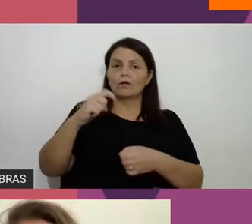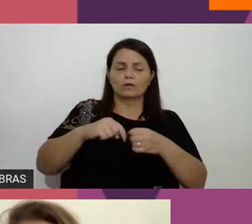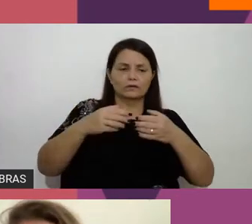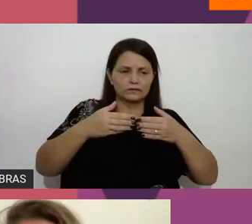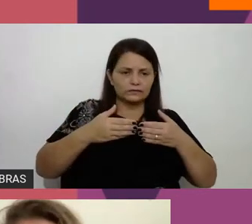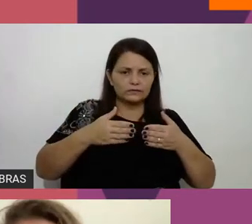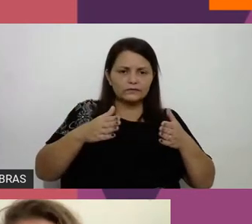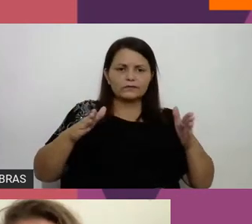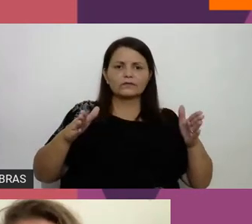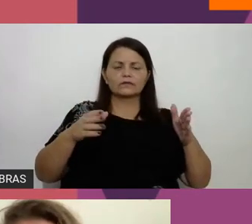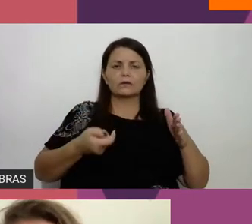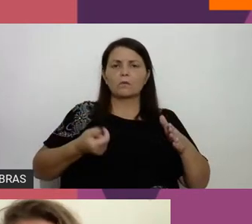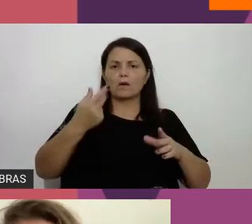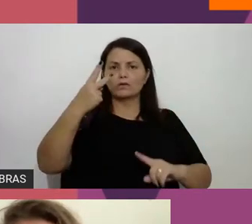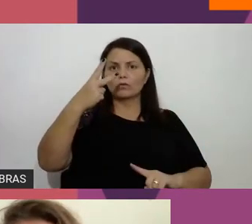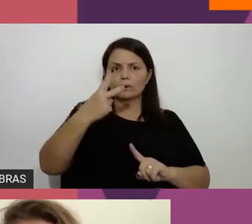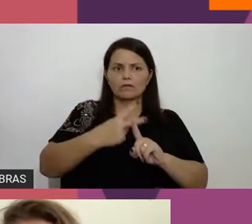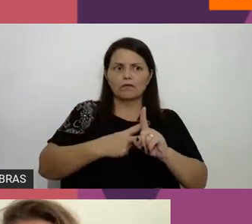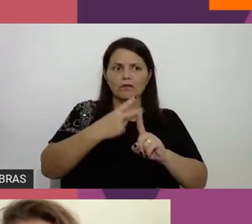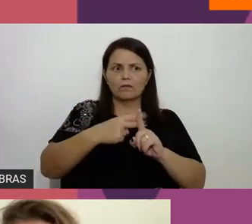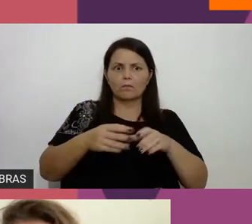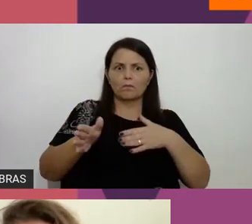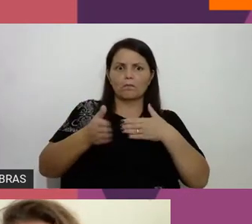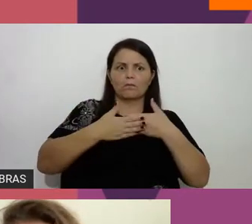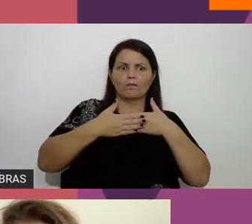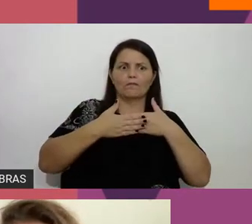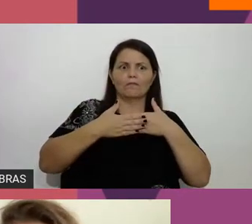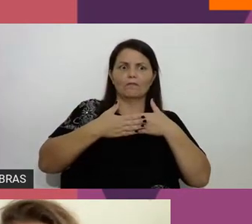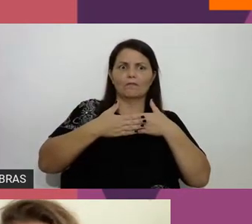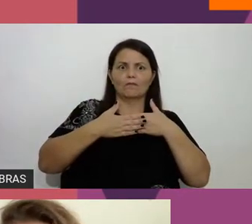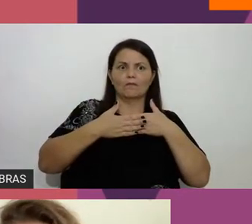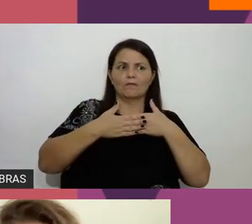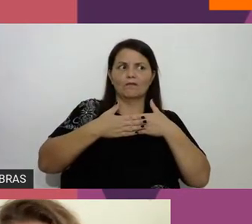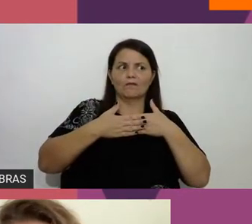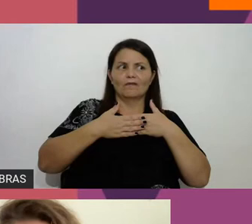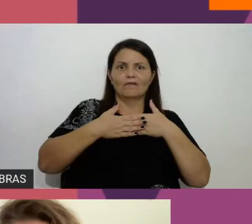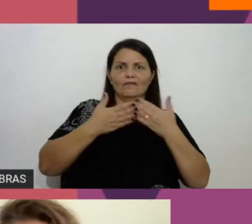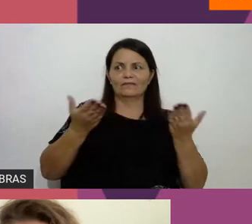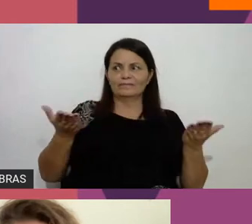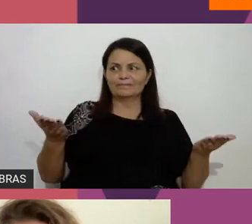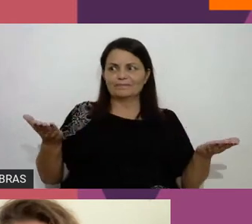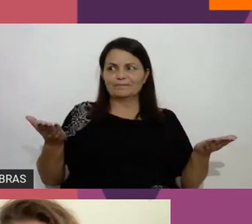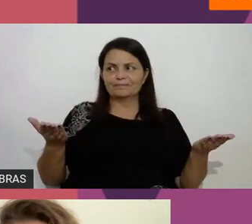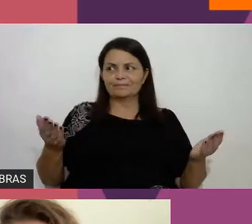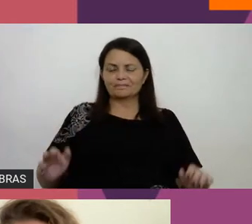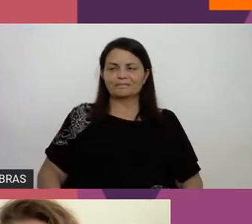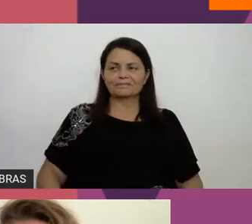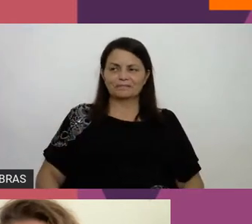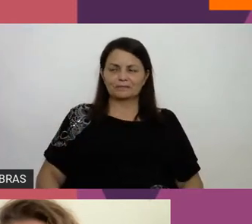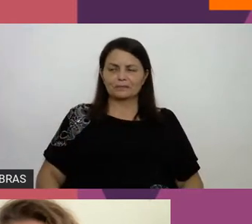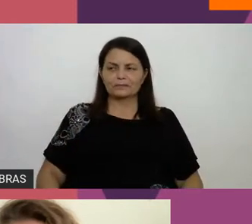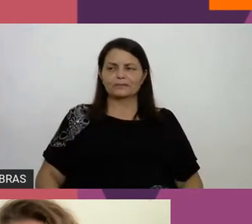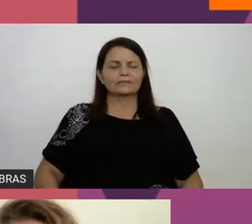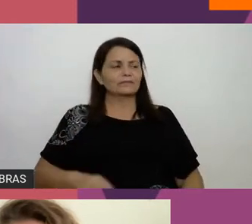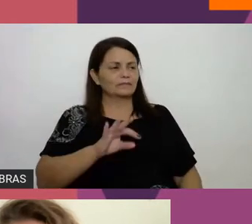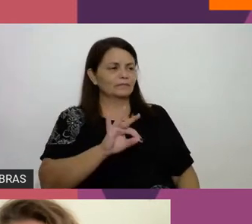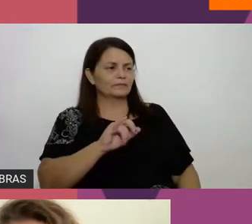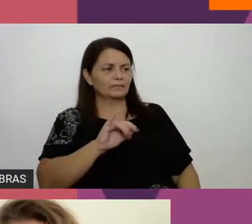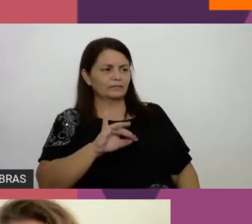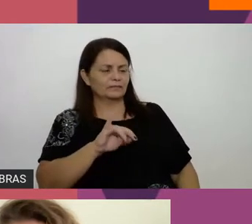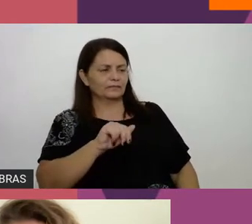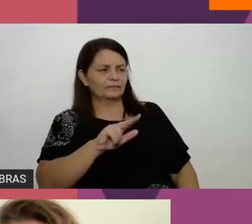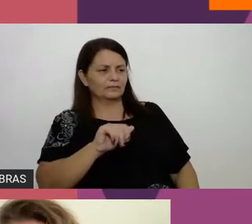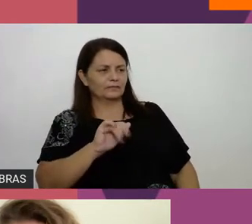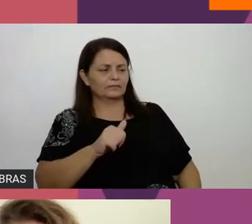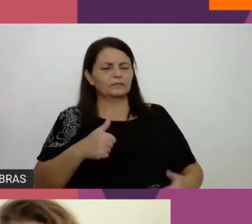depois de 2 meses o fechados e mais difíceis Tatiana tem